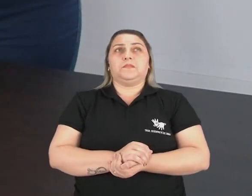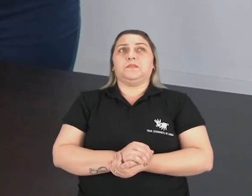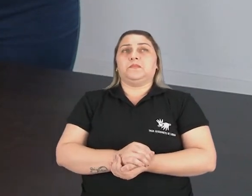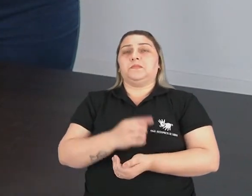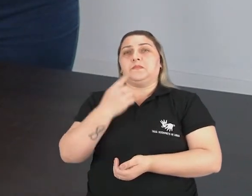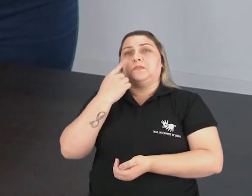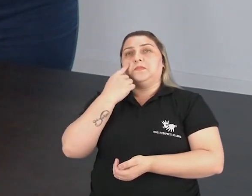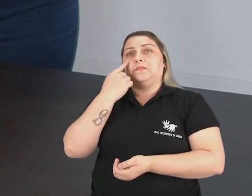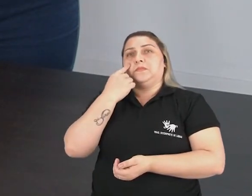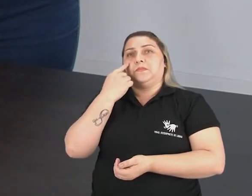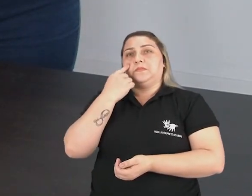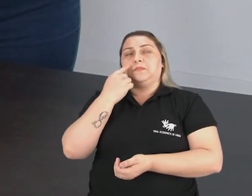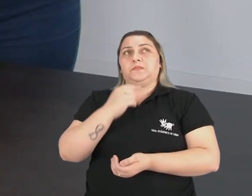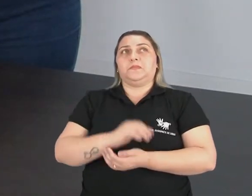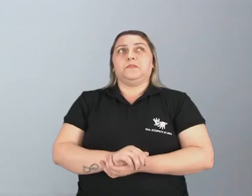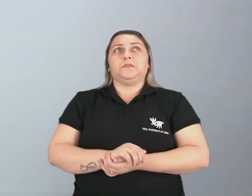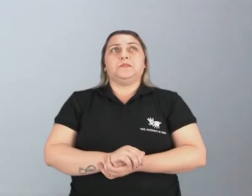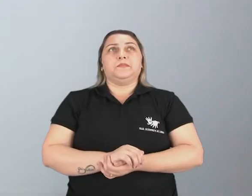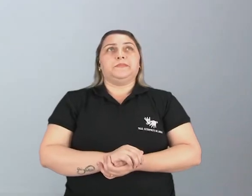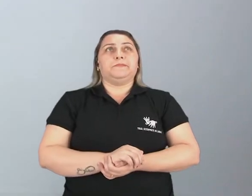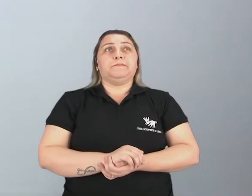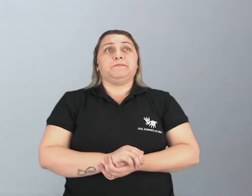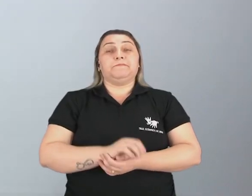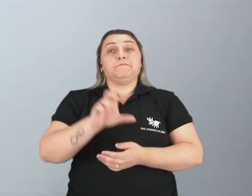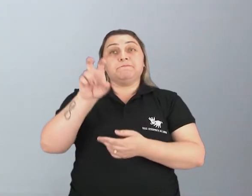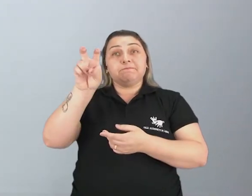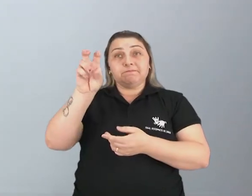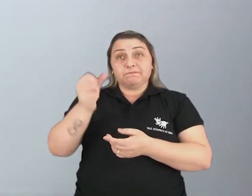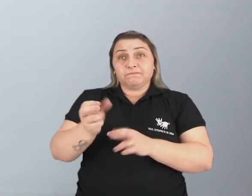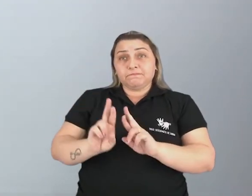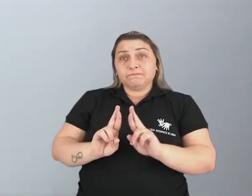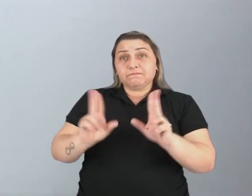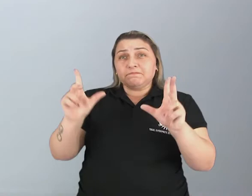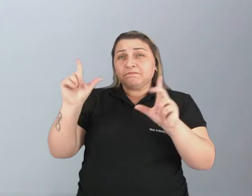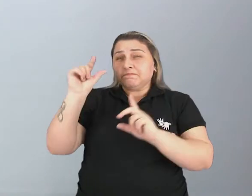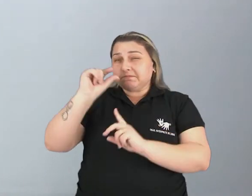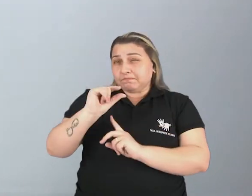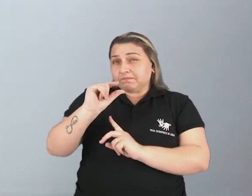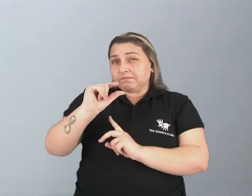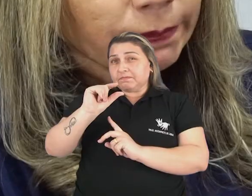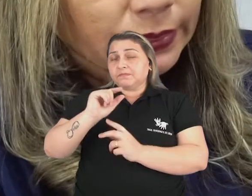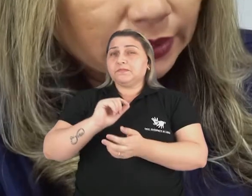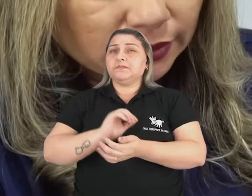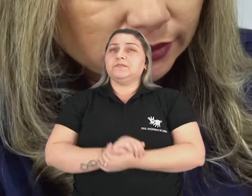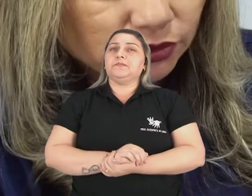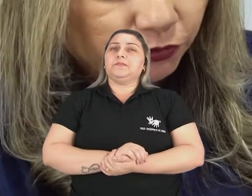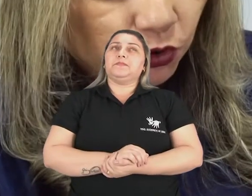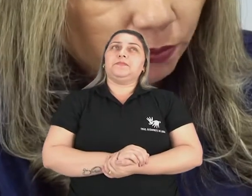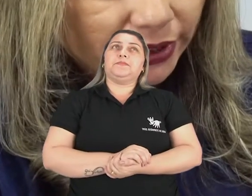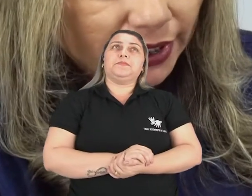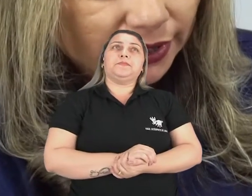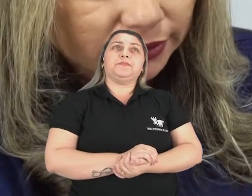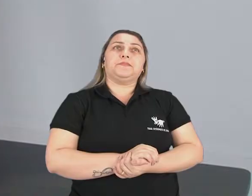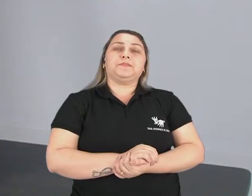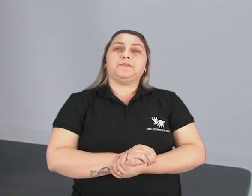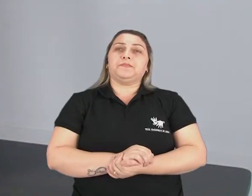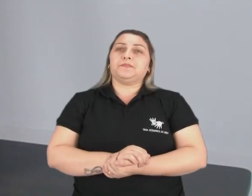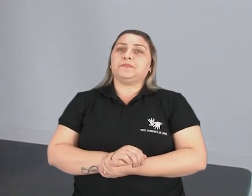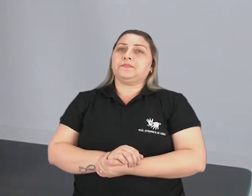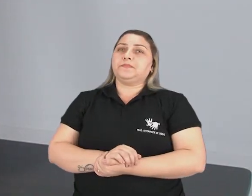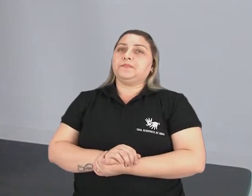Olha só. Como é 5 e 6, a diferença fica pequena, não é? Não ficou